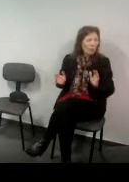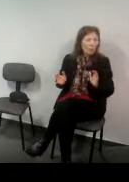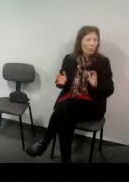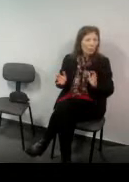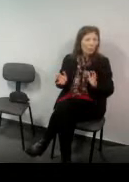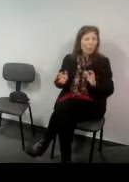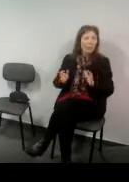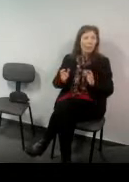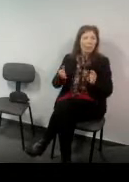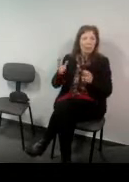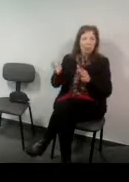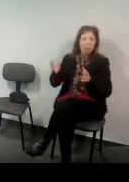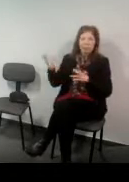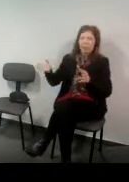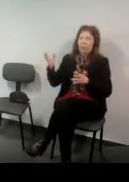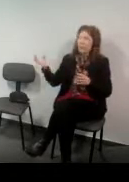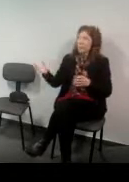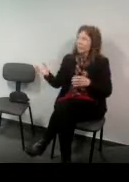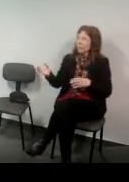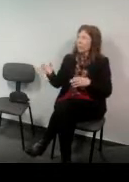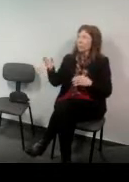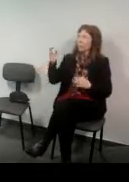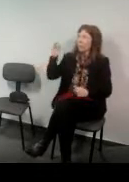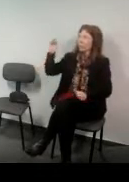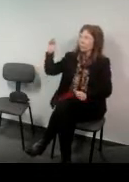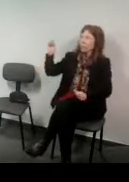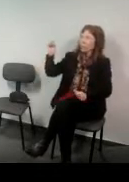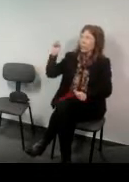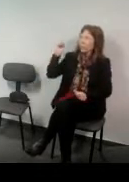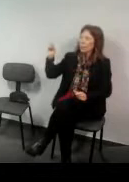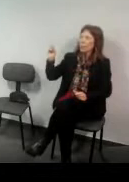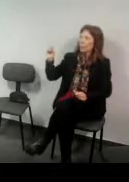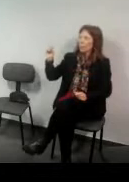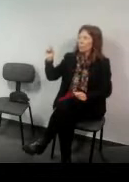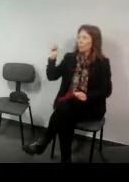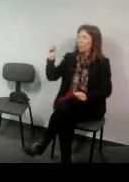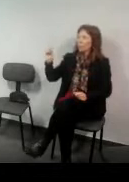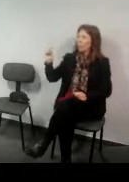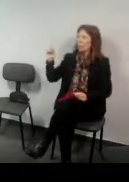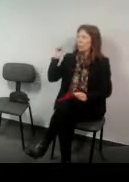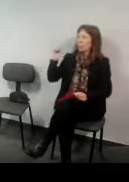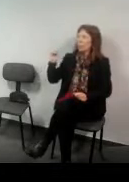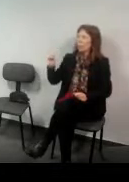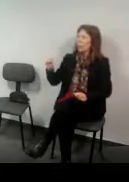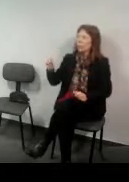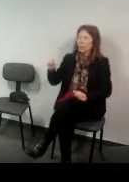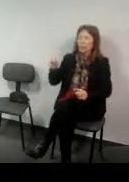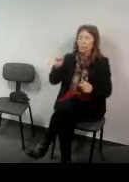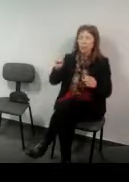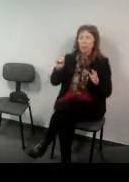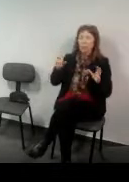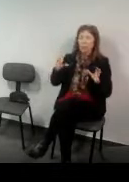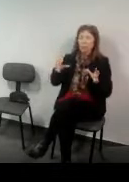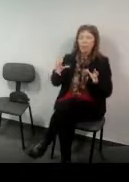bem diferente, né? Então, a gente não pode seguir esse raciocínio, mas essa questão que a gente botou ali do diagnóstico médico é